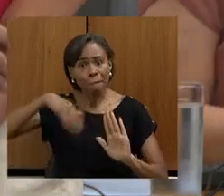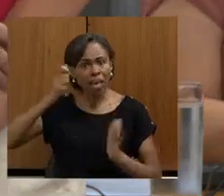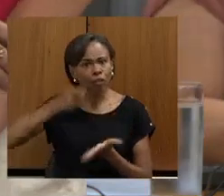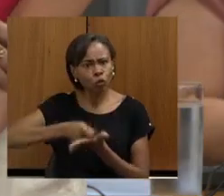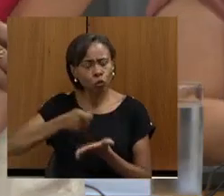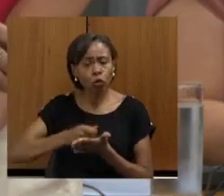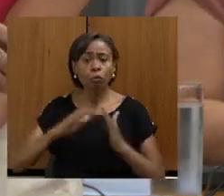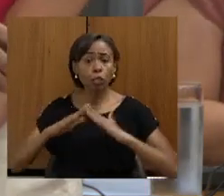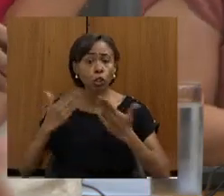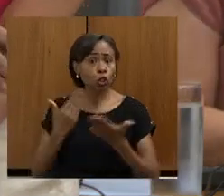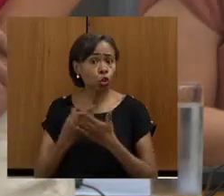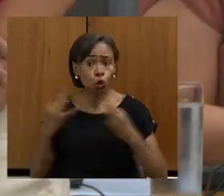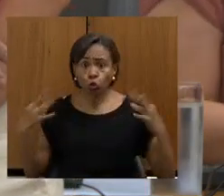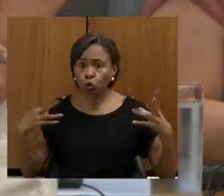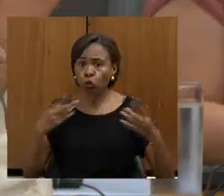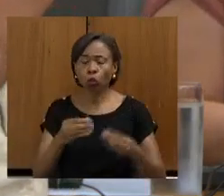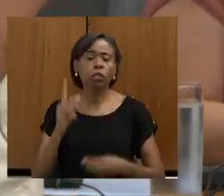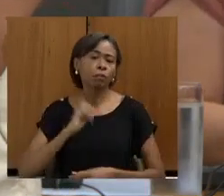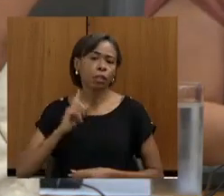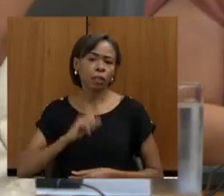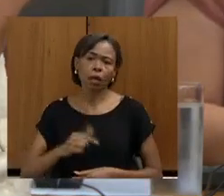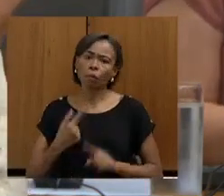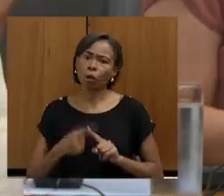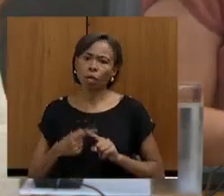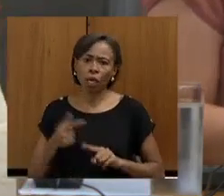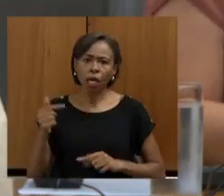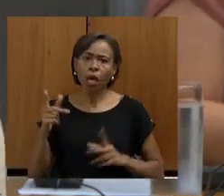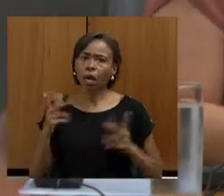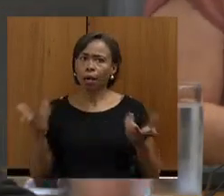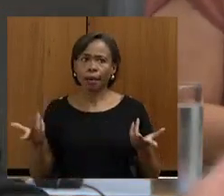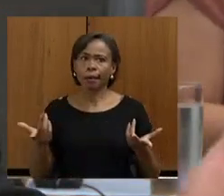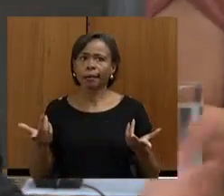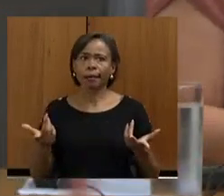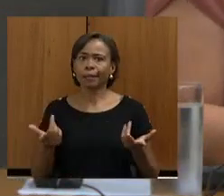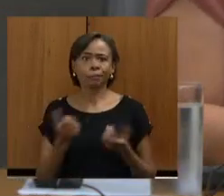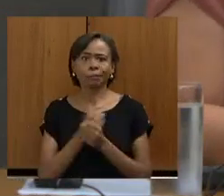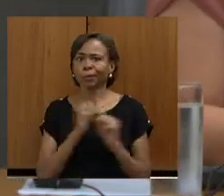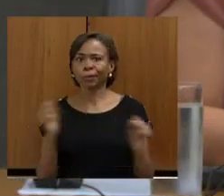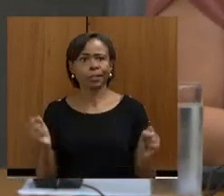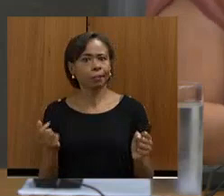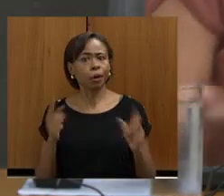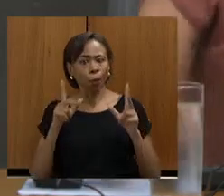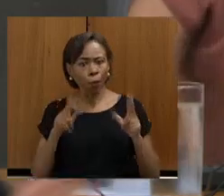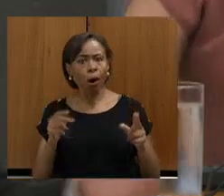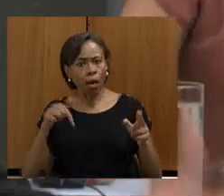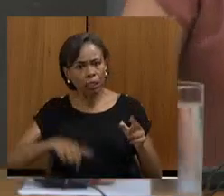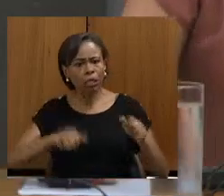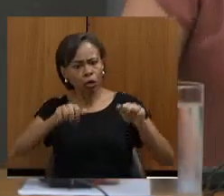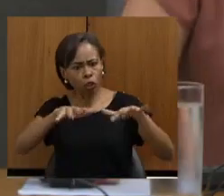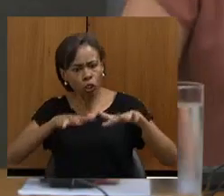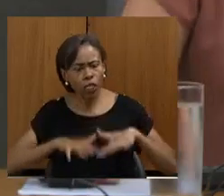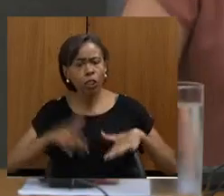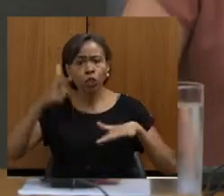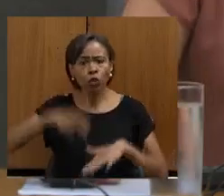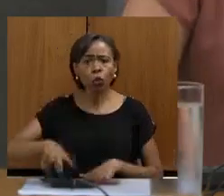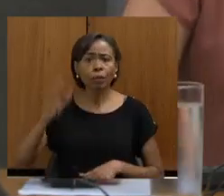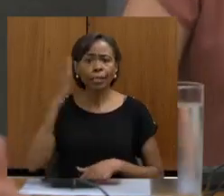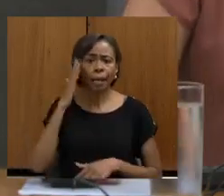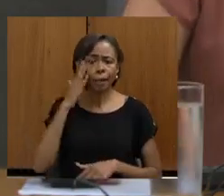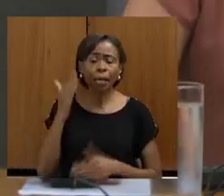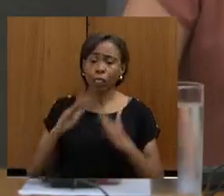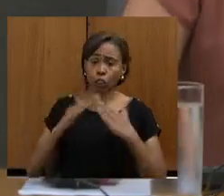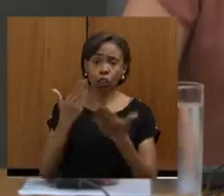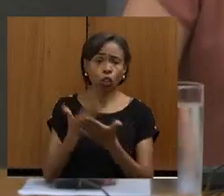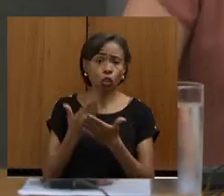É incabível a gente chegar em audiências como essas e como fizemos no ano passado e saber que tem escolas particulares